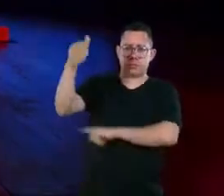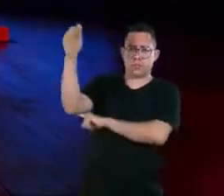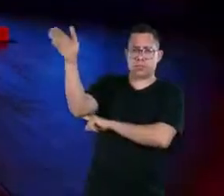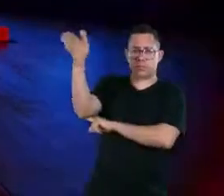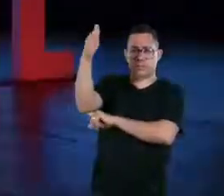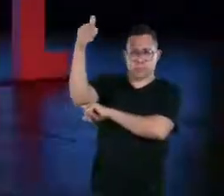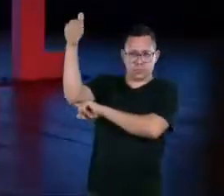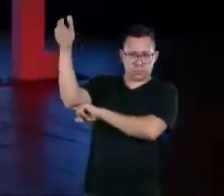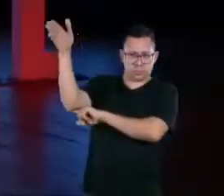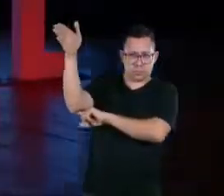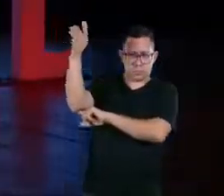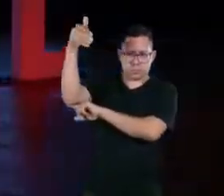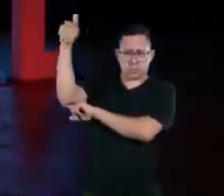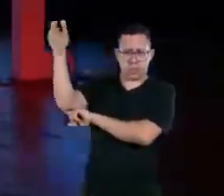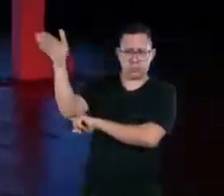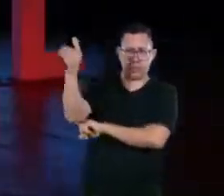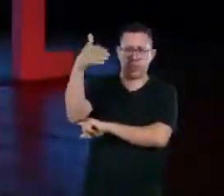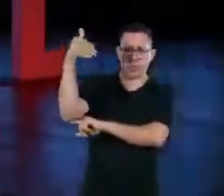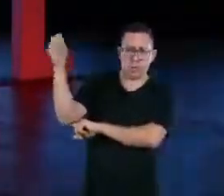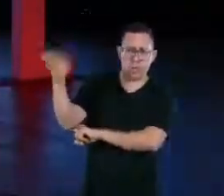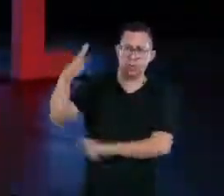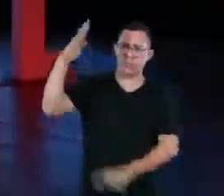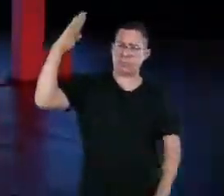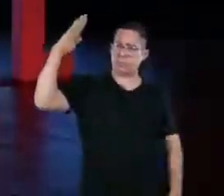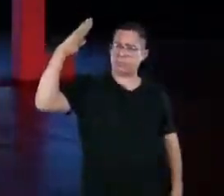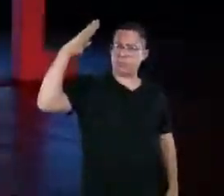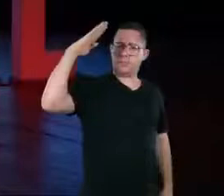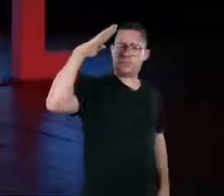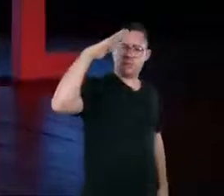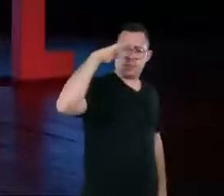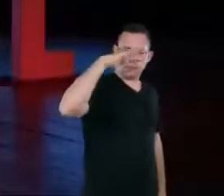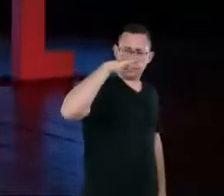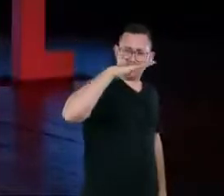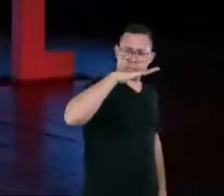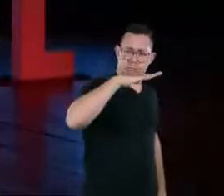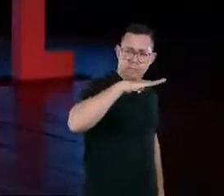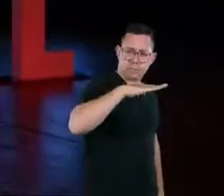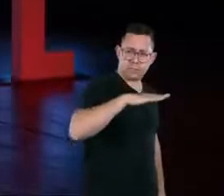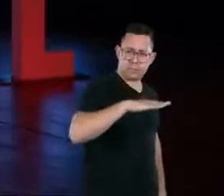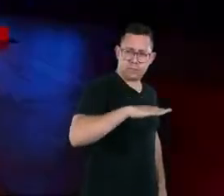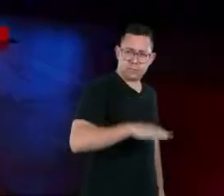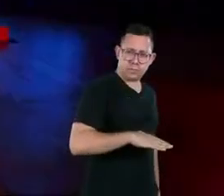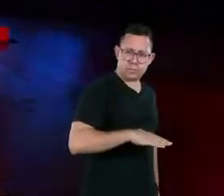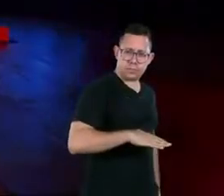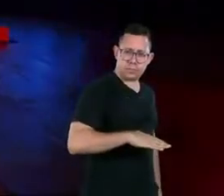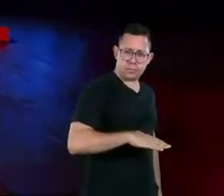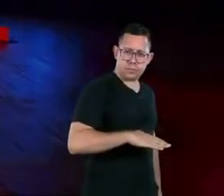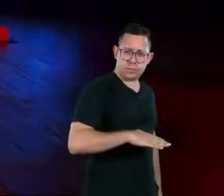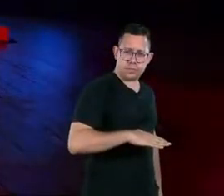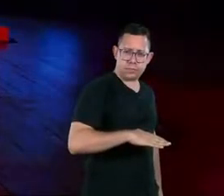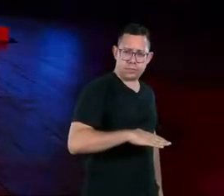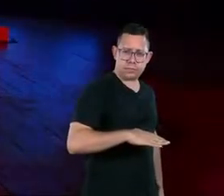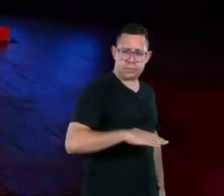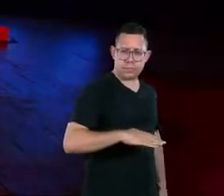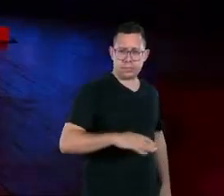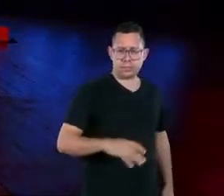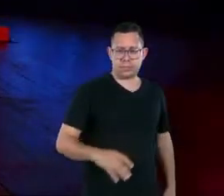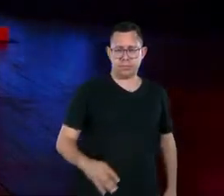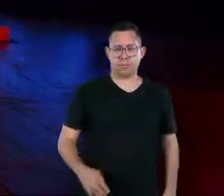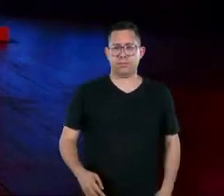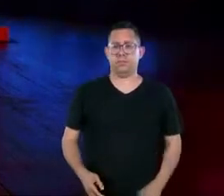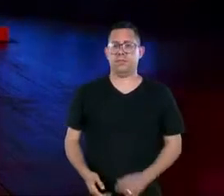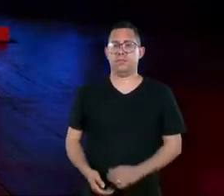do mal, flor do mal. Um grande boi, um grande boi. Um grande...